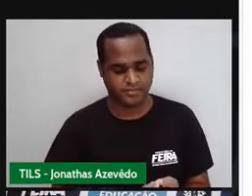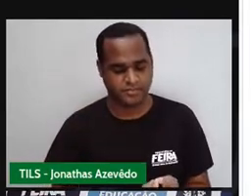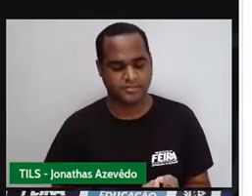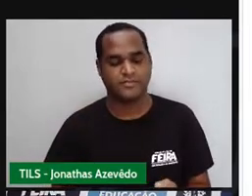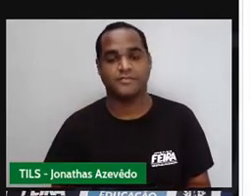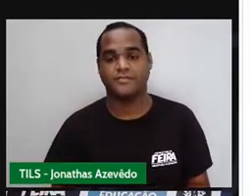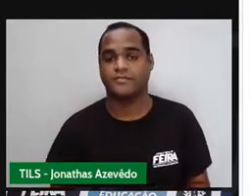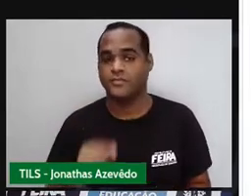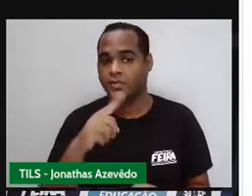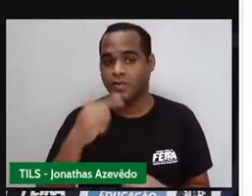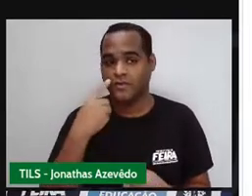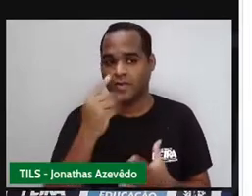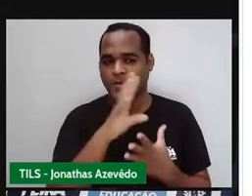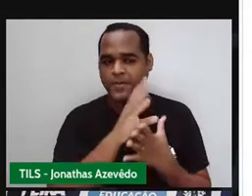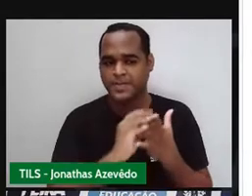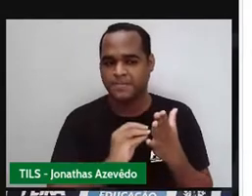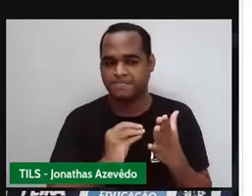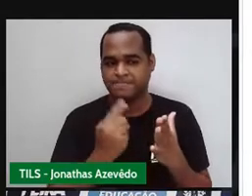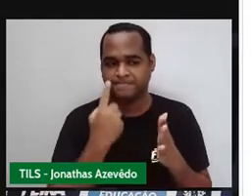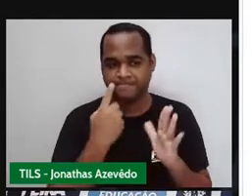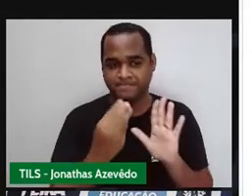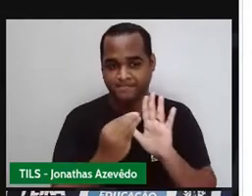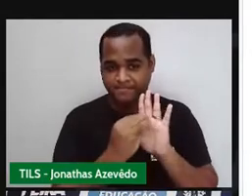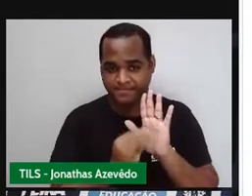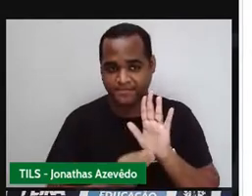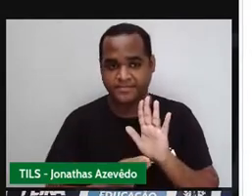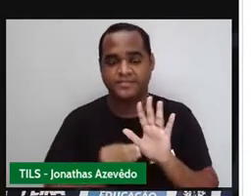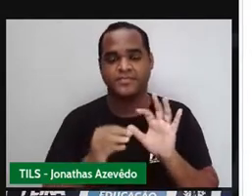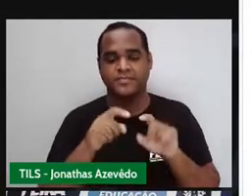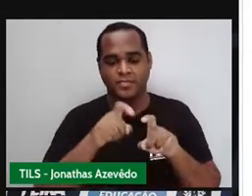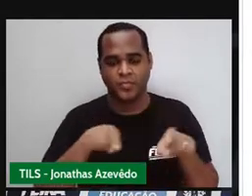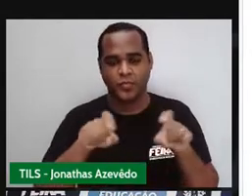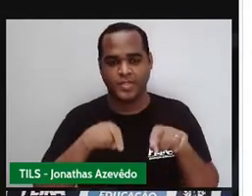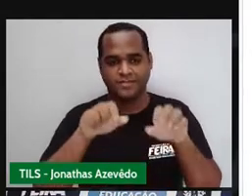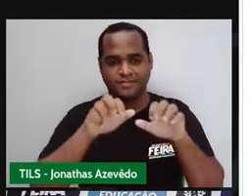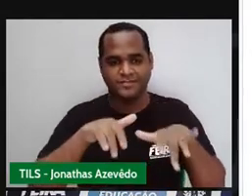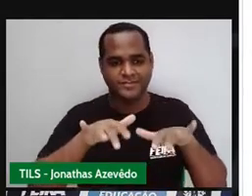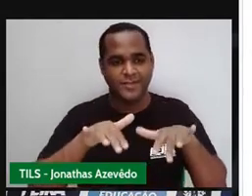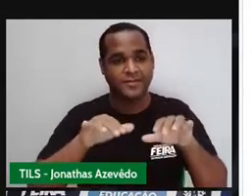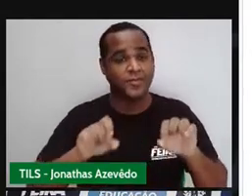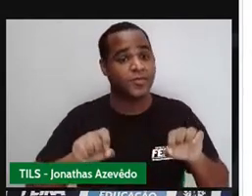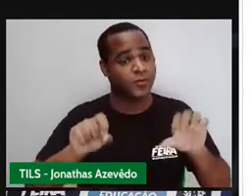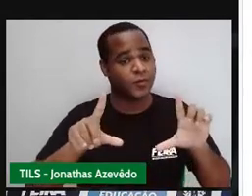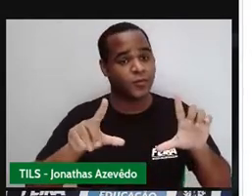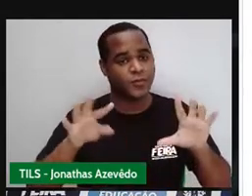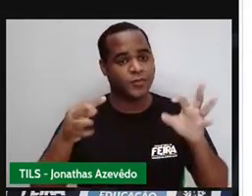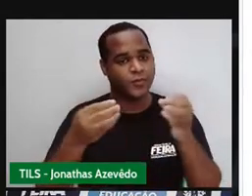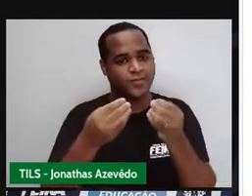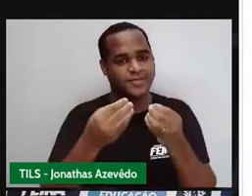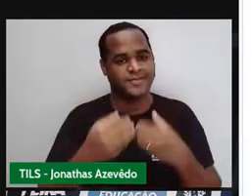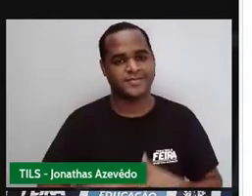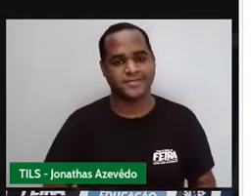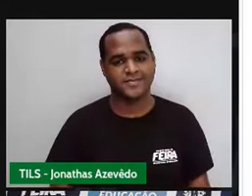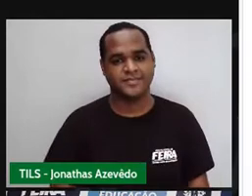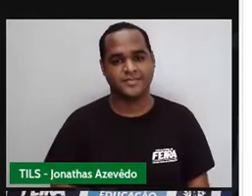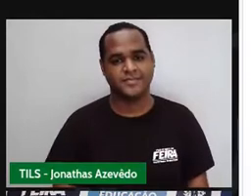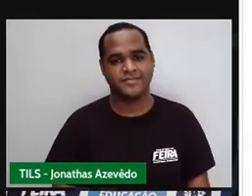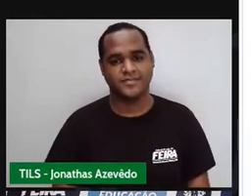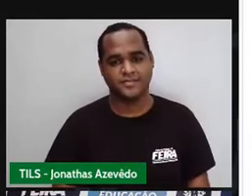e eu já vou copiar isso aqui e já coloca aqui nos outros olha só